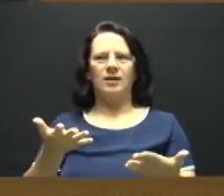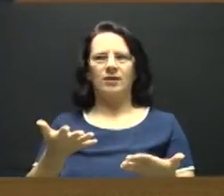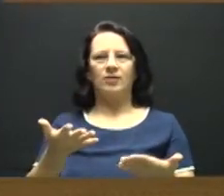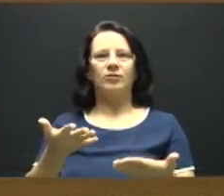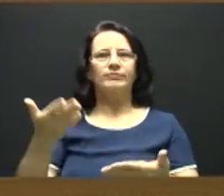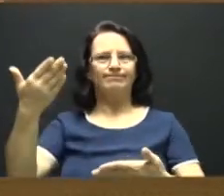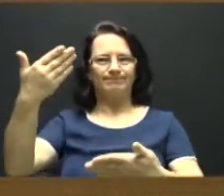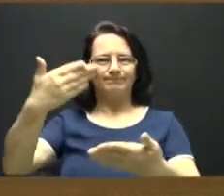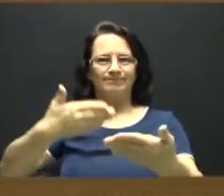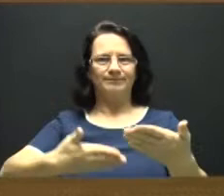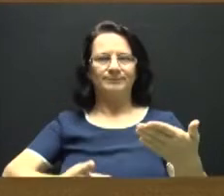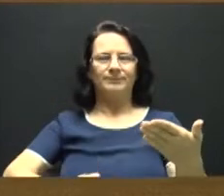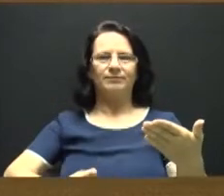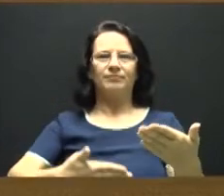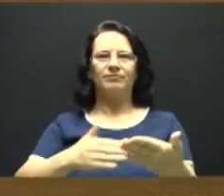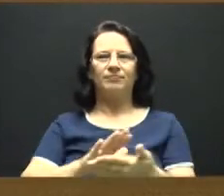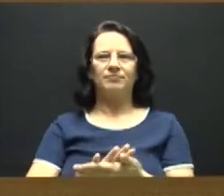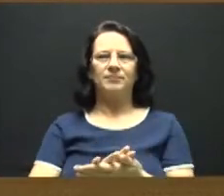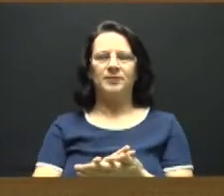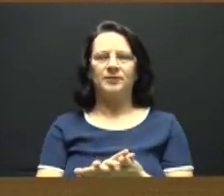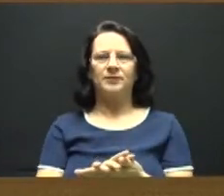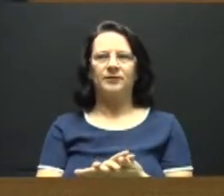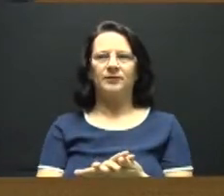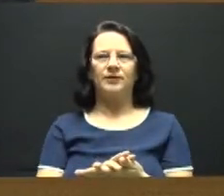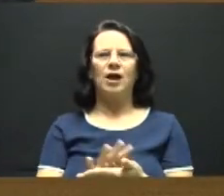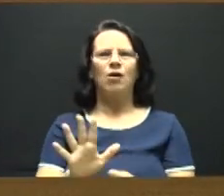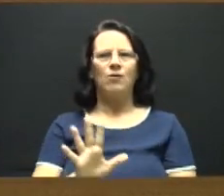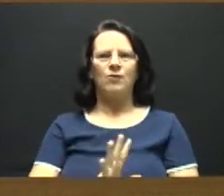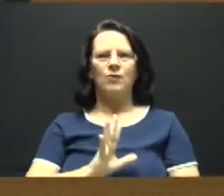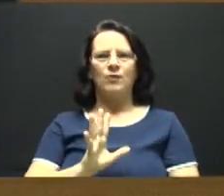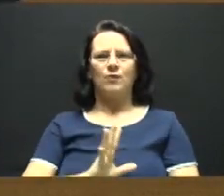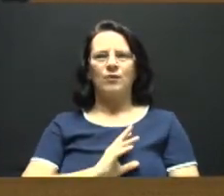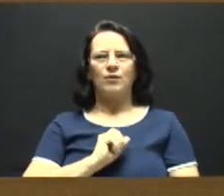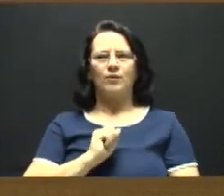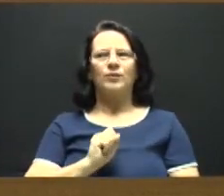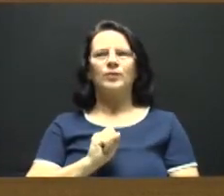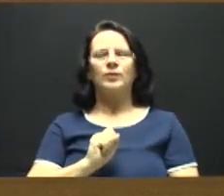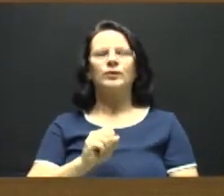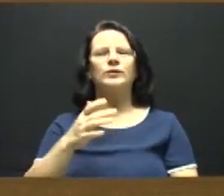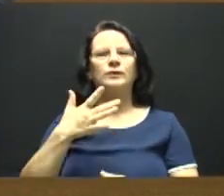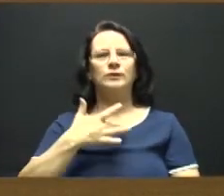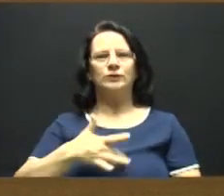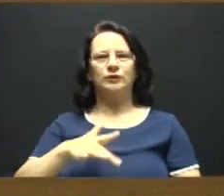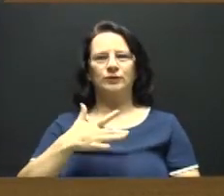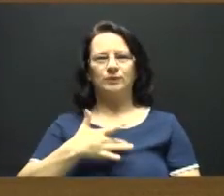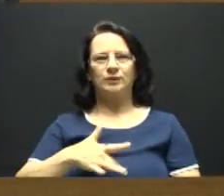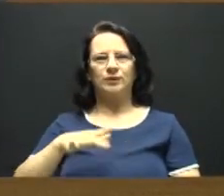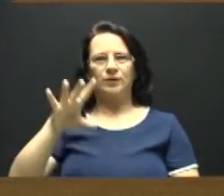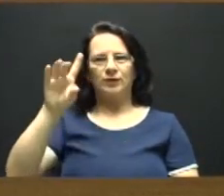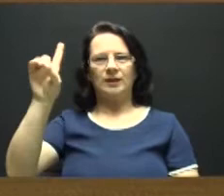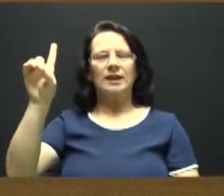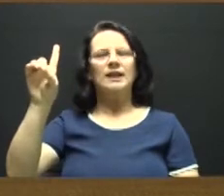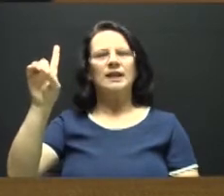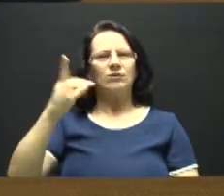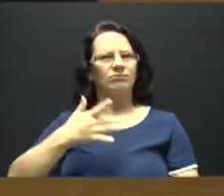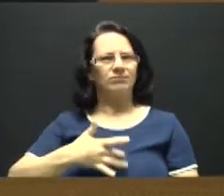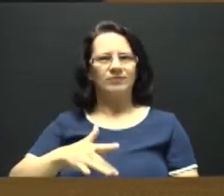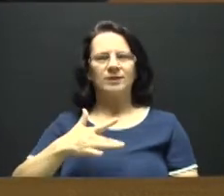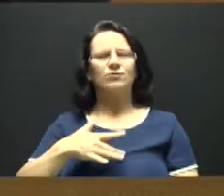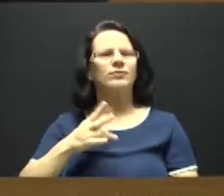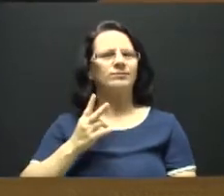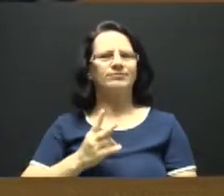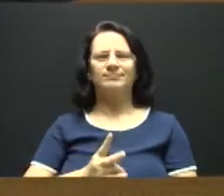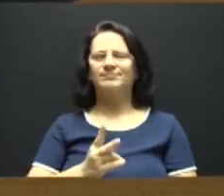prova evidente cabal do amor do poder e da misericórdia de deus é inegável